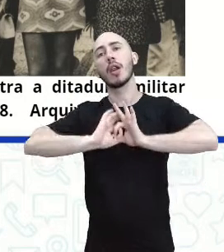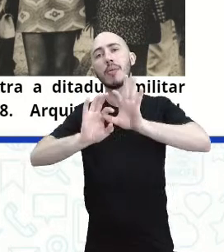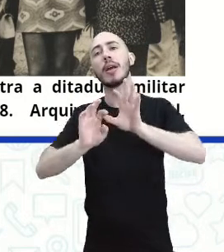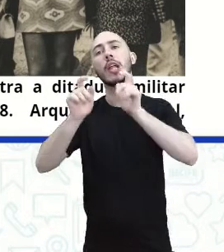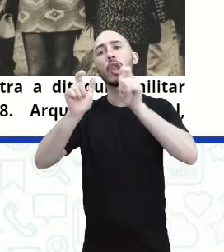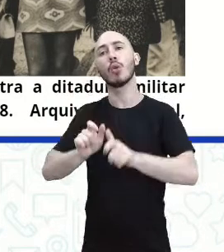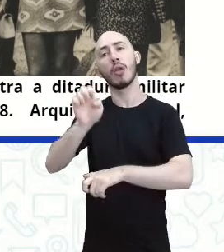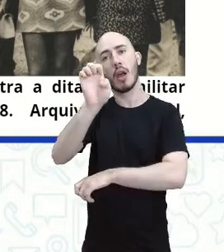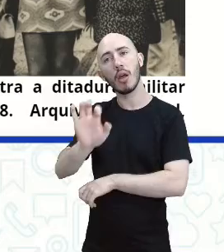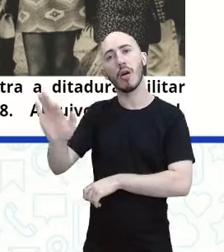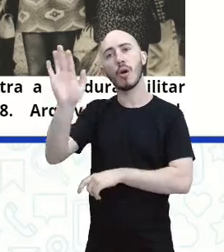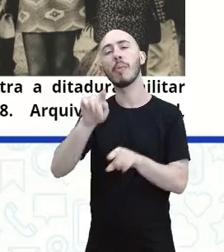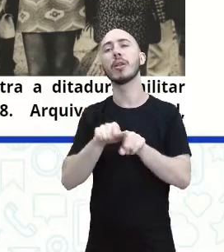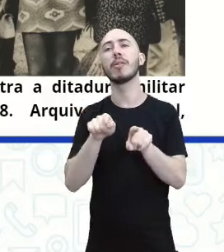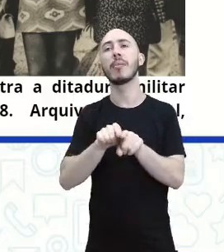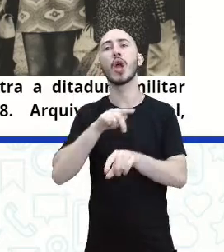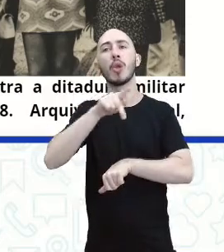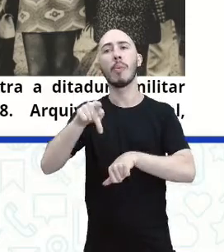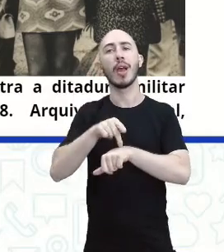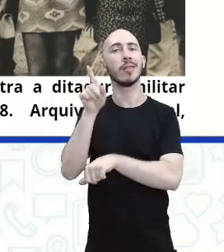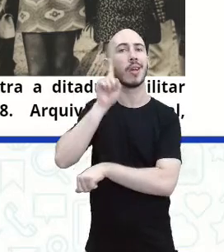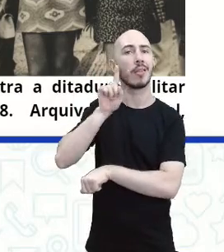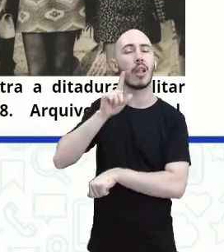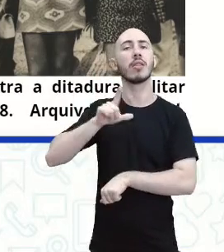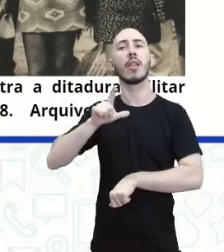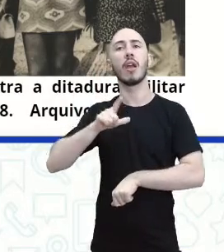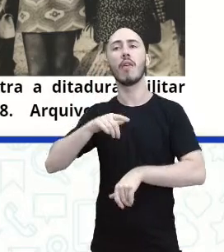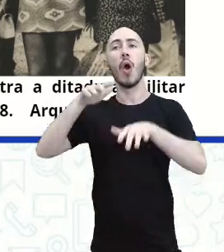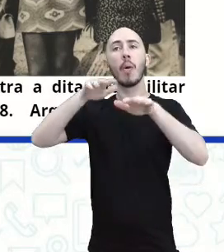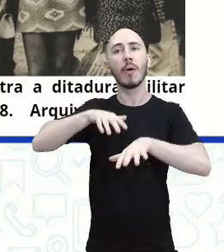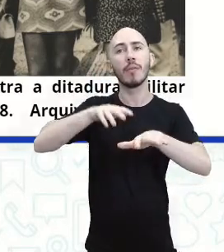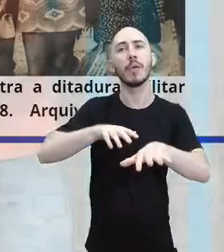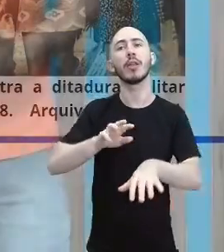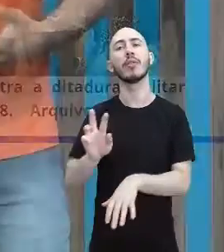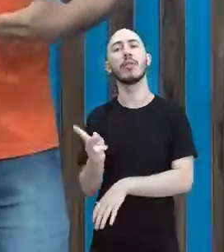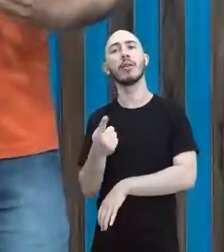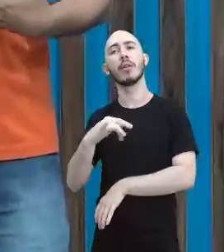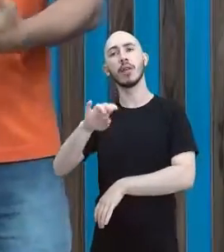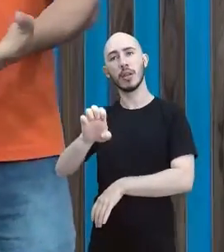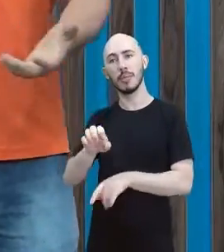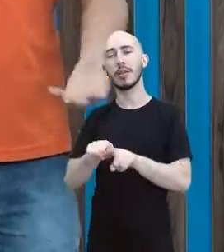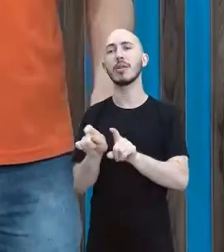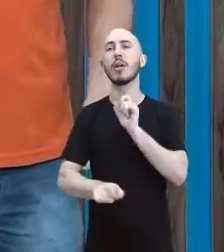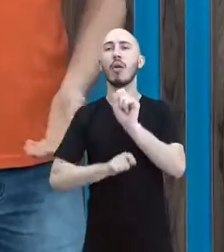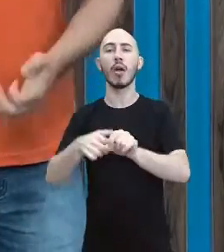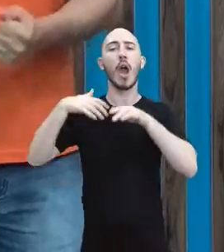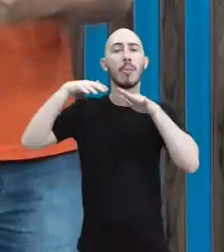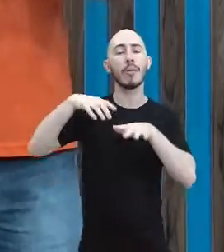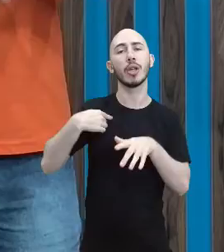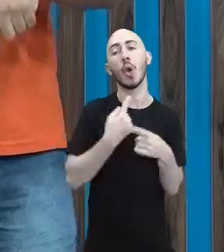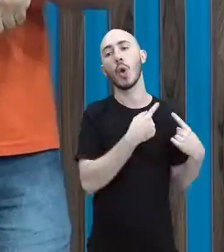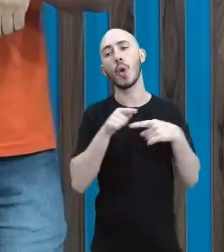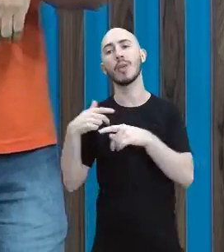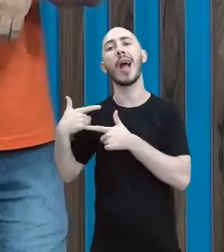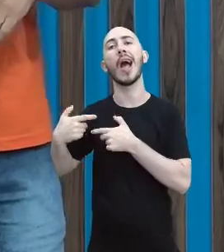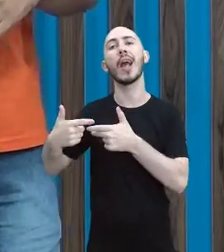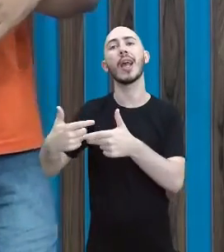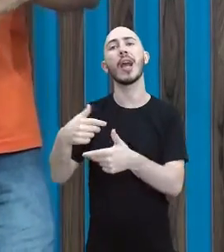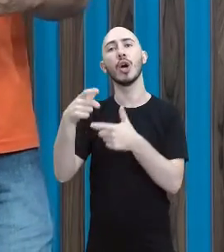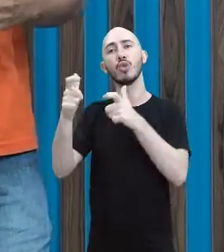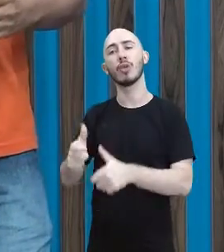Nos Estados Unidos nós tivemos aquele movimento hippie que a gente falou, o Festival de Woodstock, os movimentos contra a Guerra do Vietnã, e aqui no